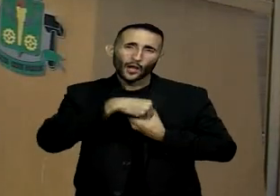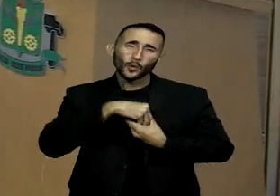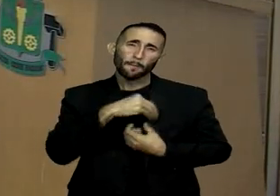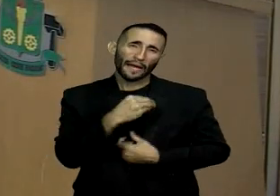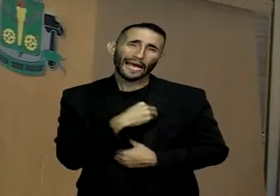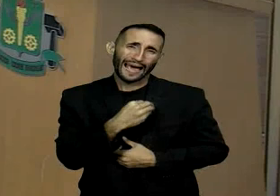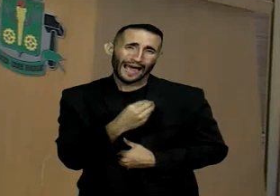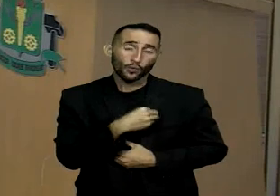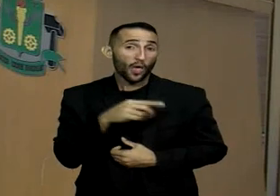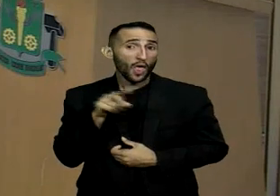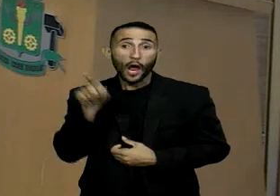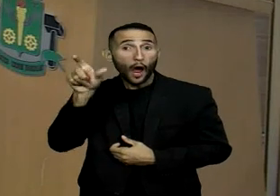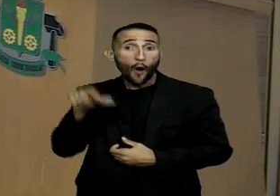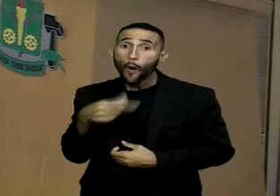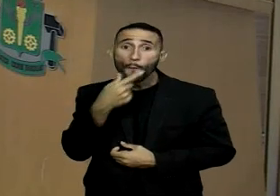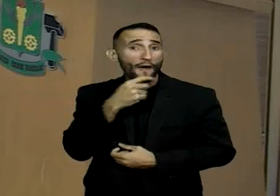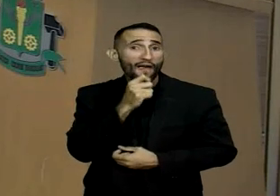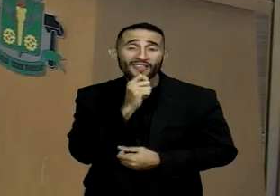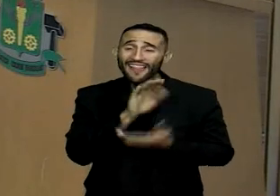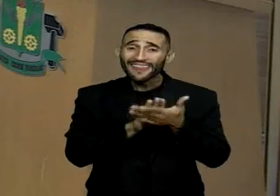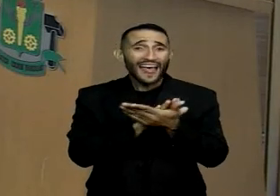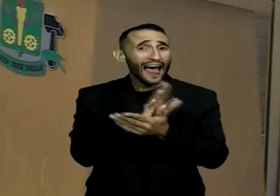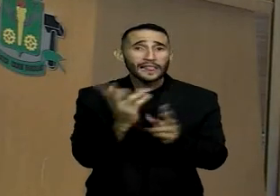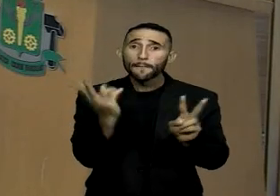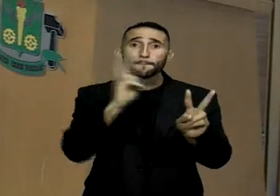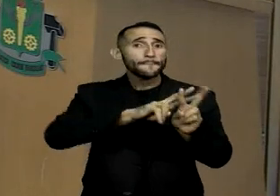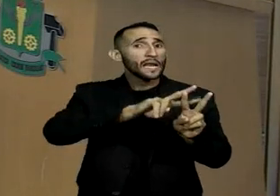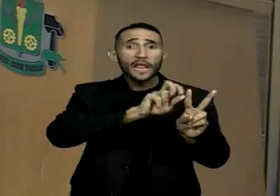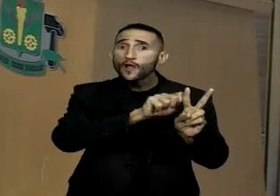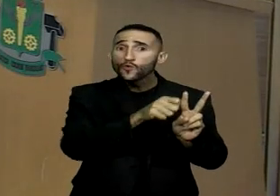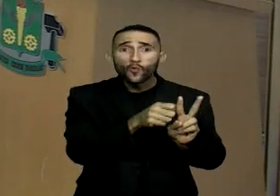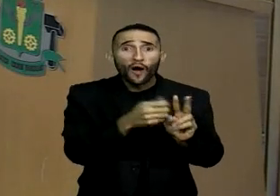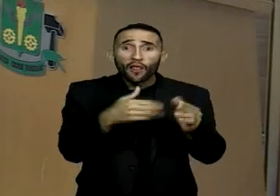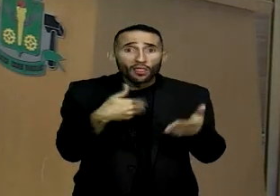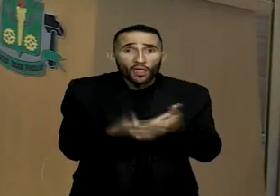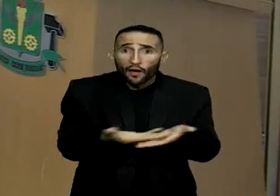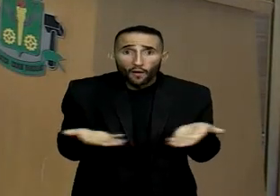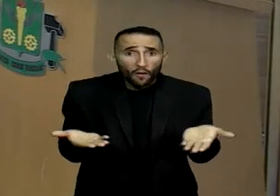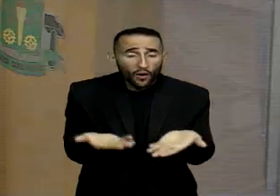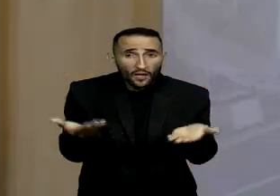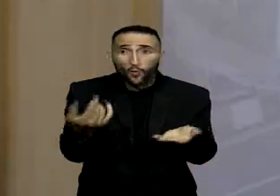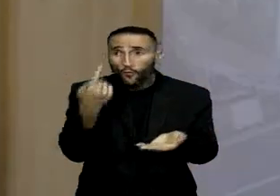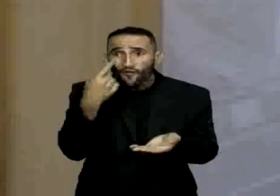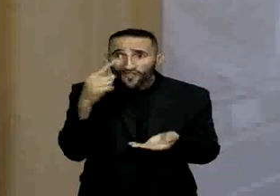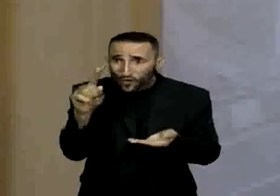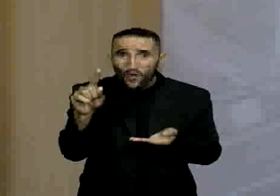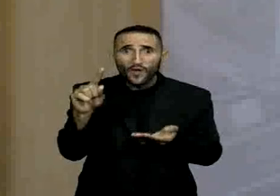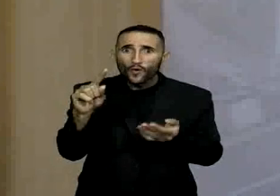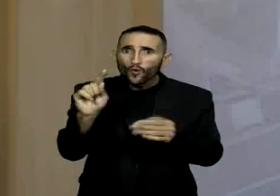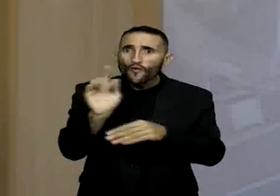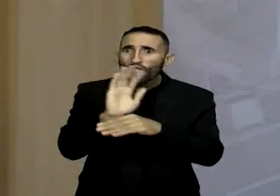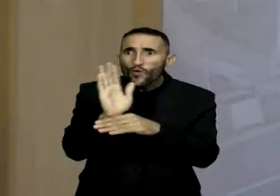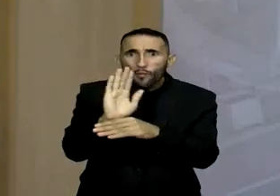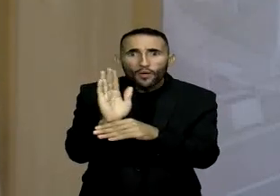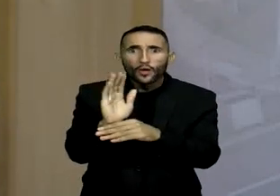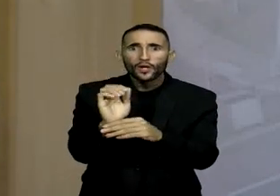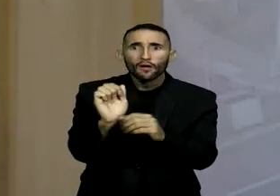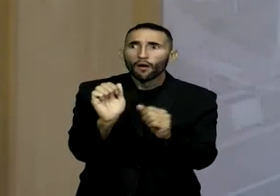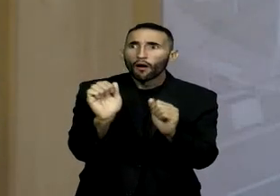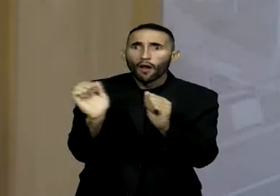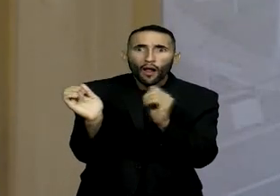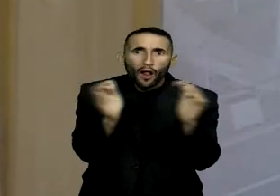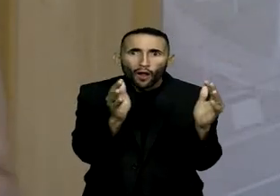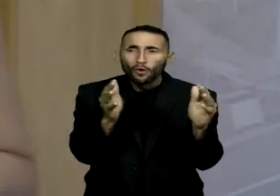Ele não está preso. O vídeo é uma coisa assim que acaba com a gente, acaba com a